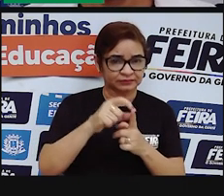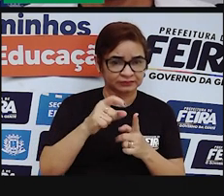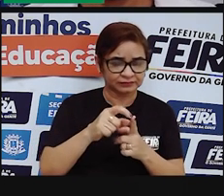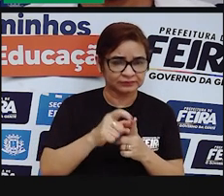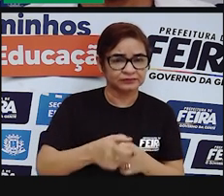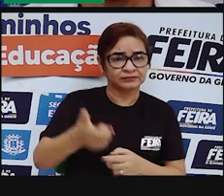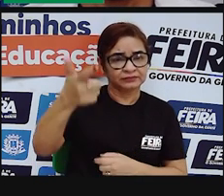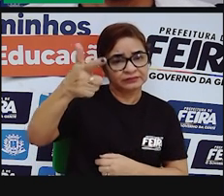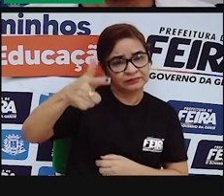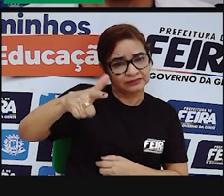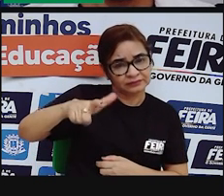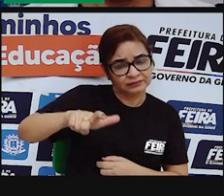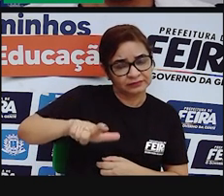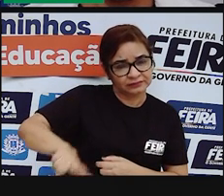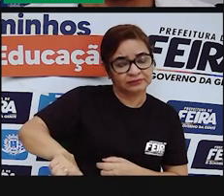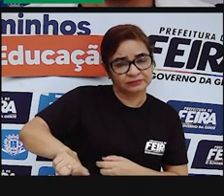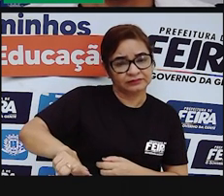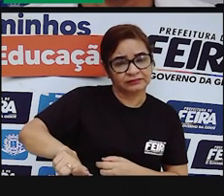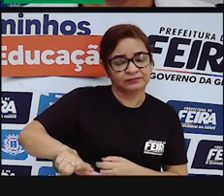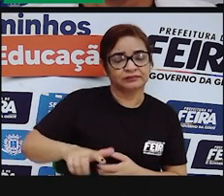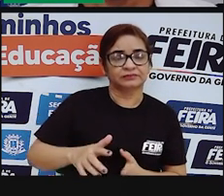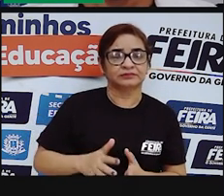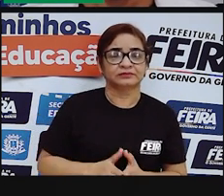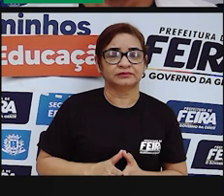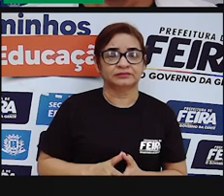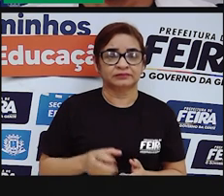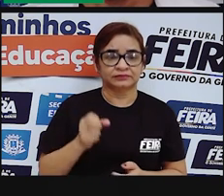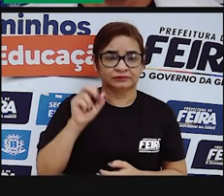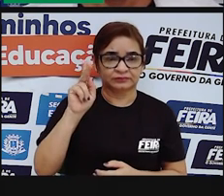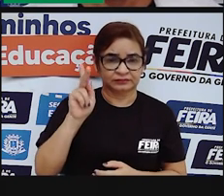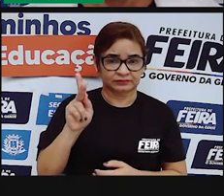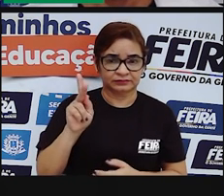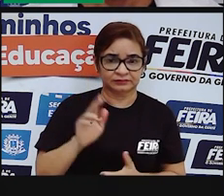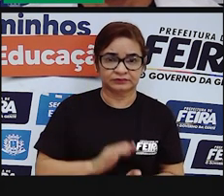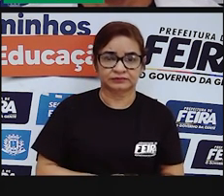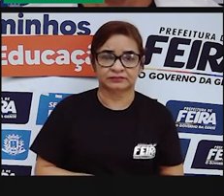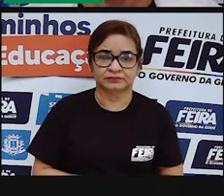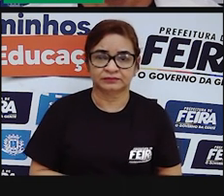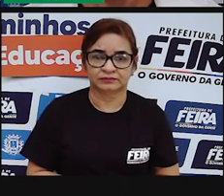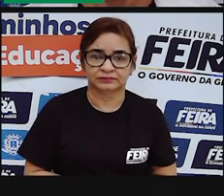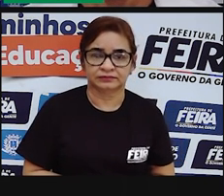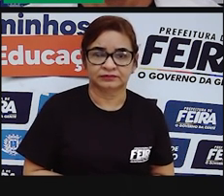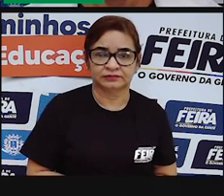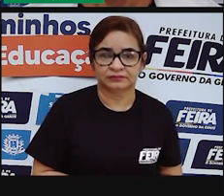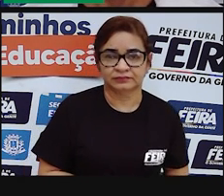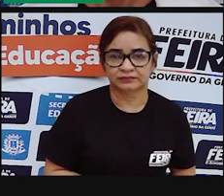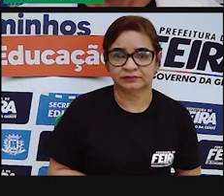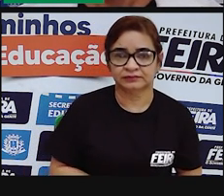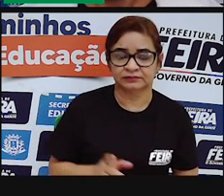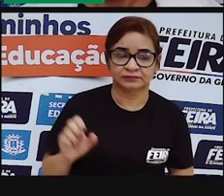da conjunção, é de qualquer outra palavra. Ok? Seguindo.